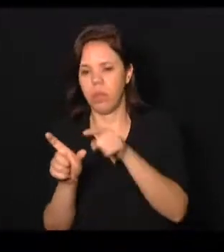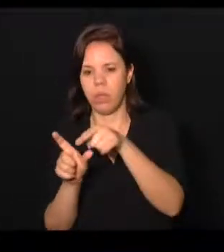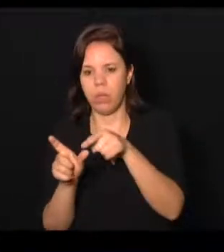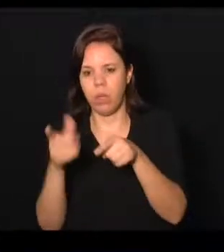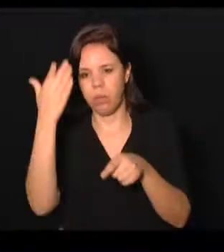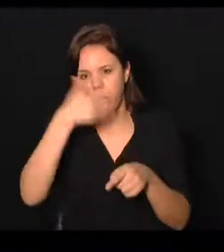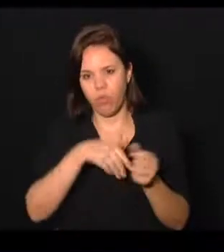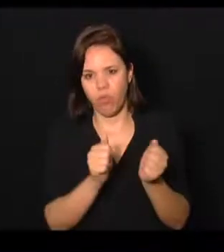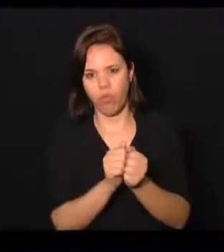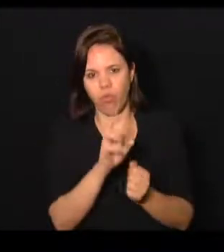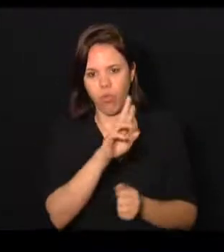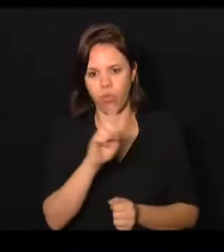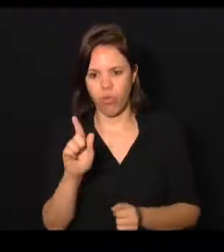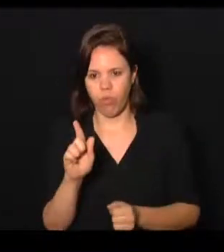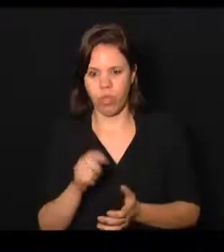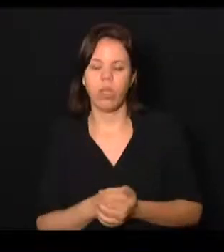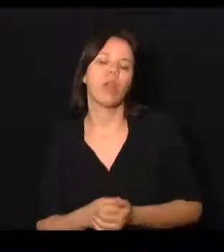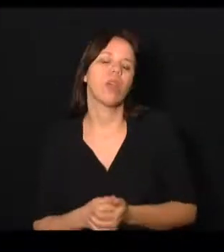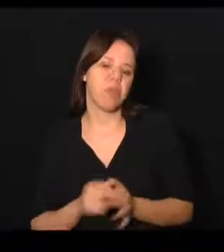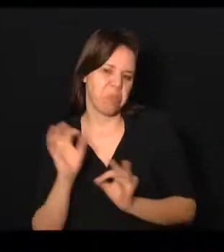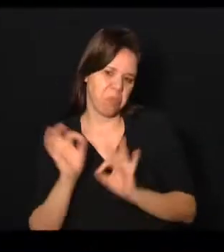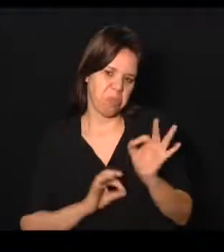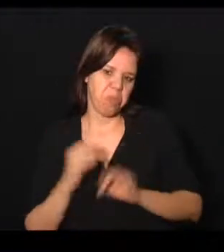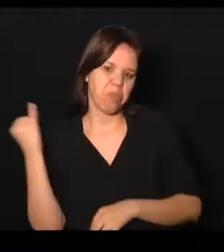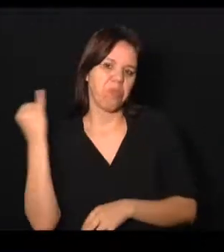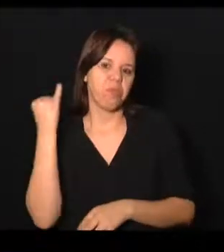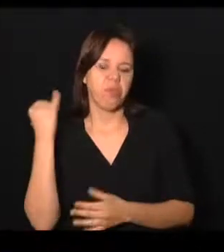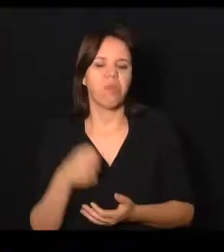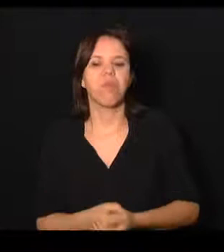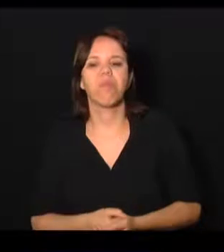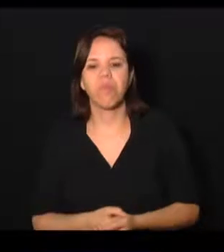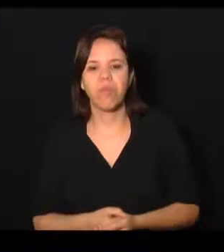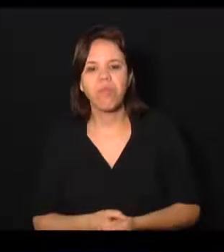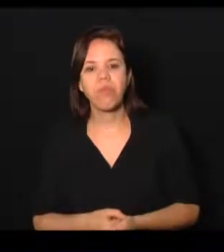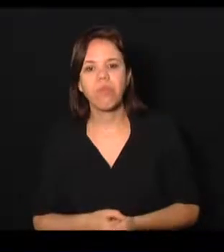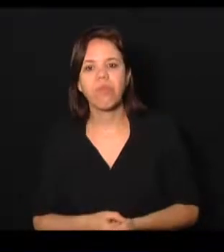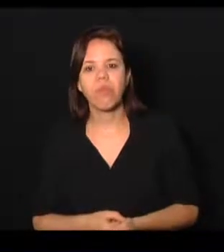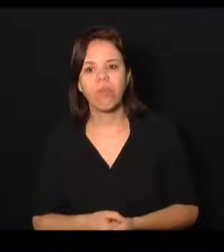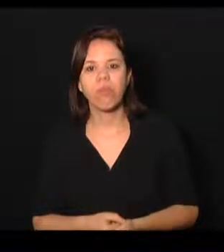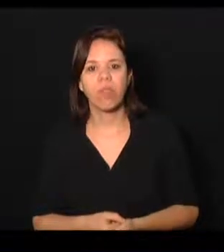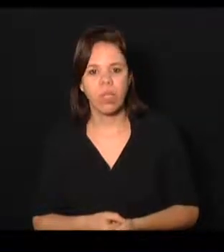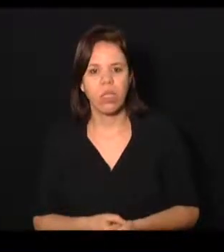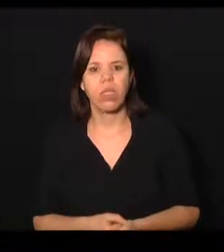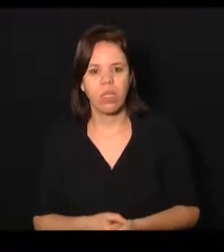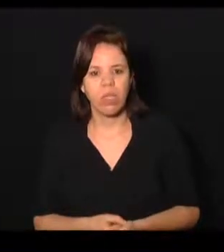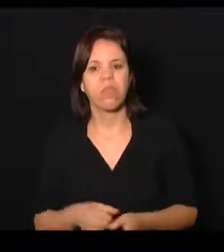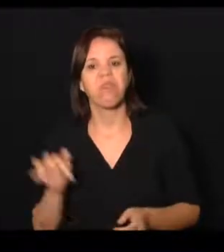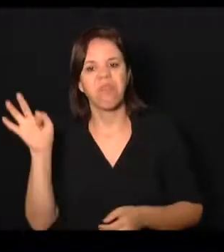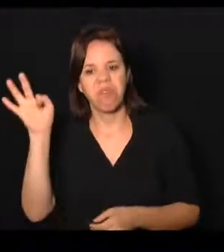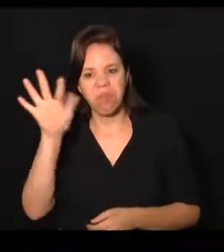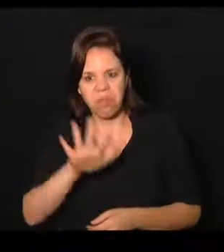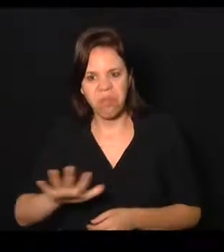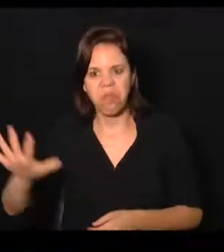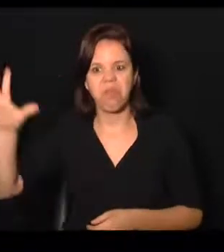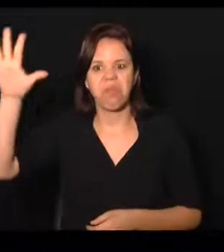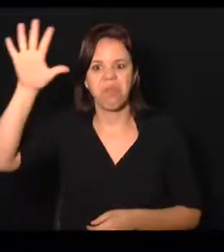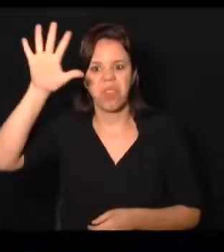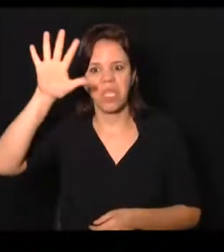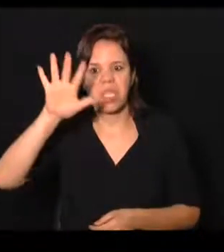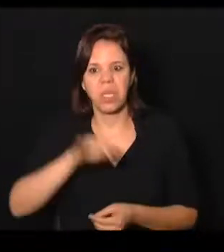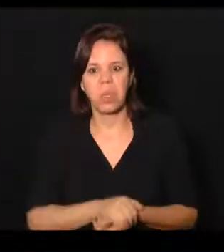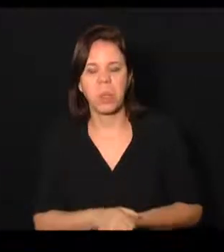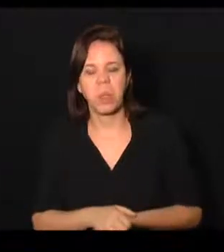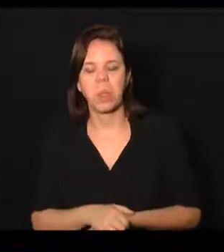de identidade. Então, um projeto também muito importante, vem de âmbito federal, e mesmo